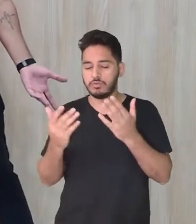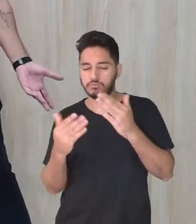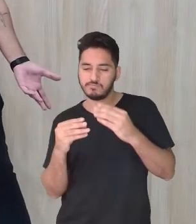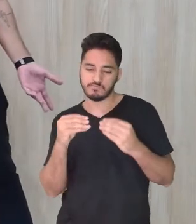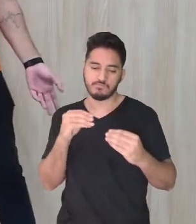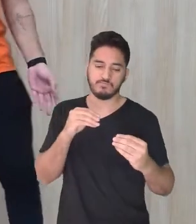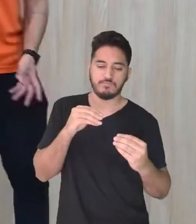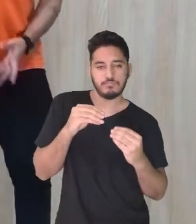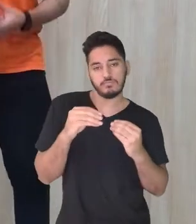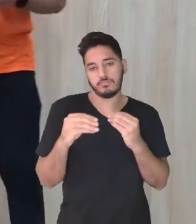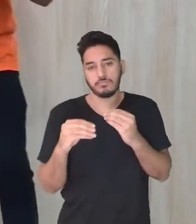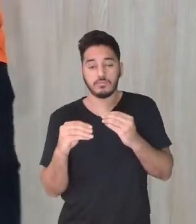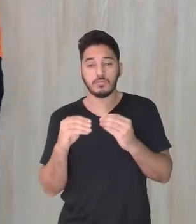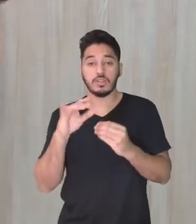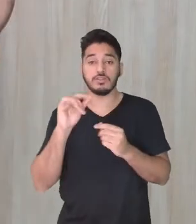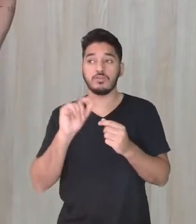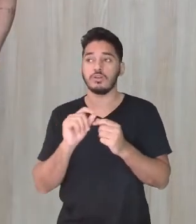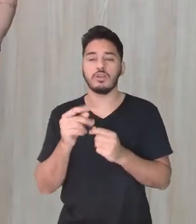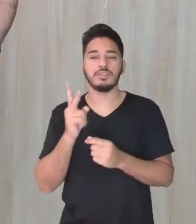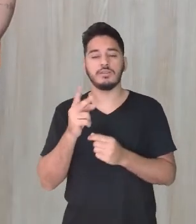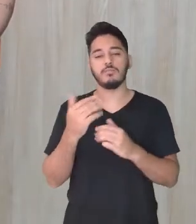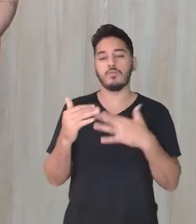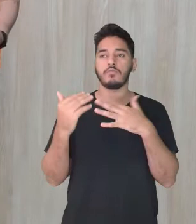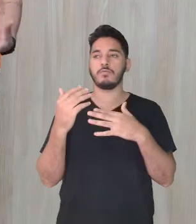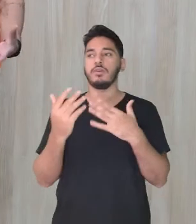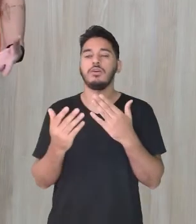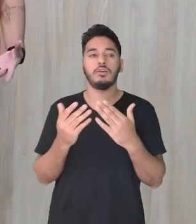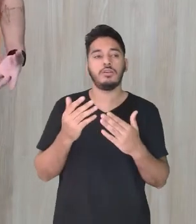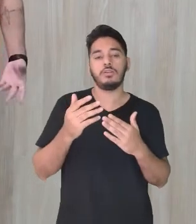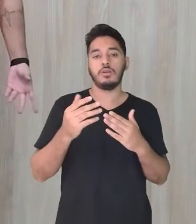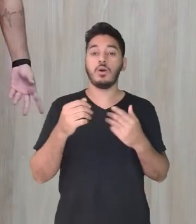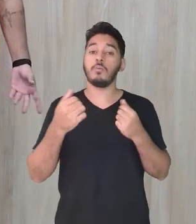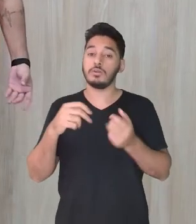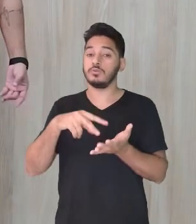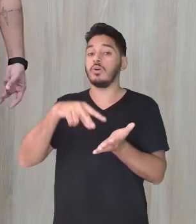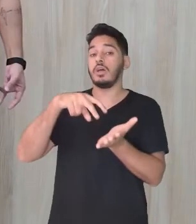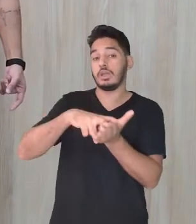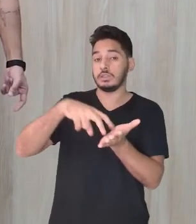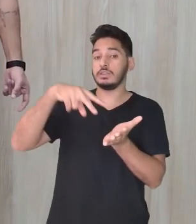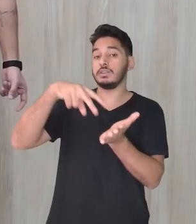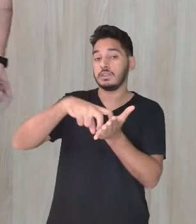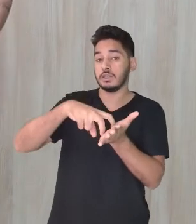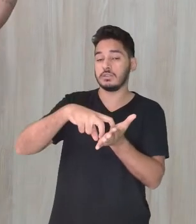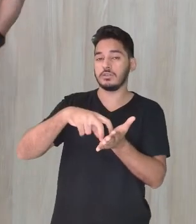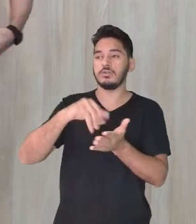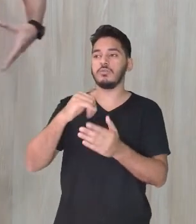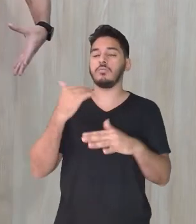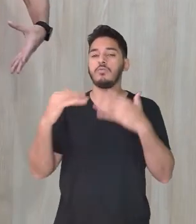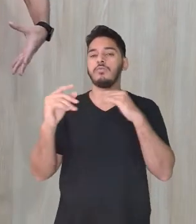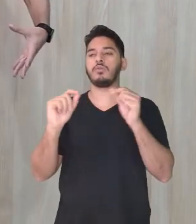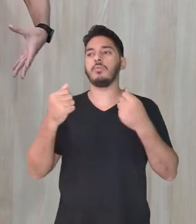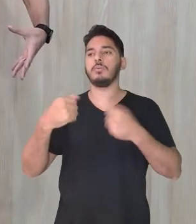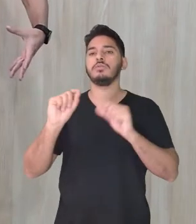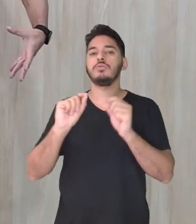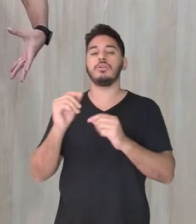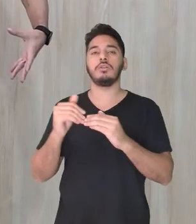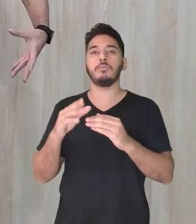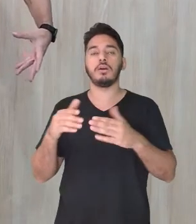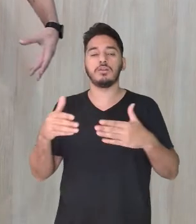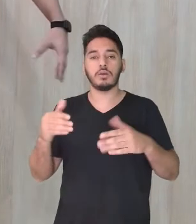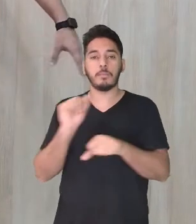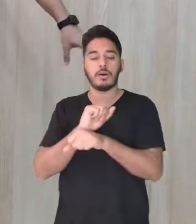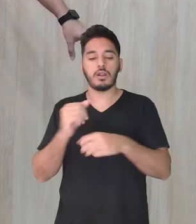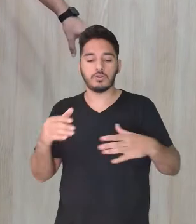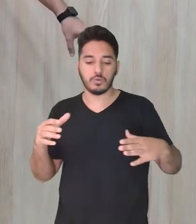flexibilidade, né? Então, se eu fico muito tempo no movimento, eu preciso de uma resistência. Então, de repente, eu tenho uma posição lá que eu preciso estar mais tempo